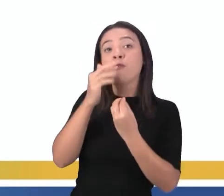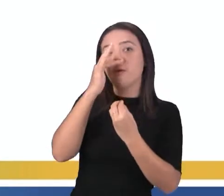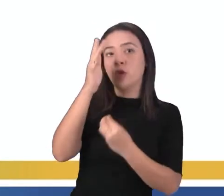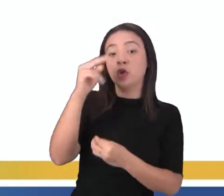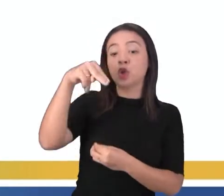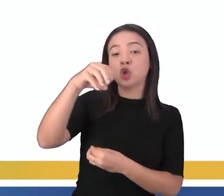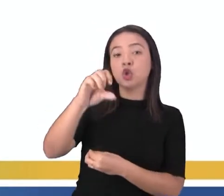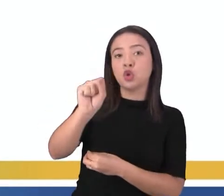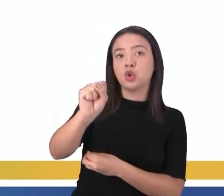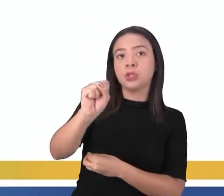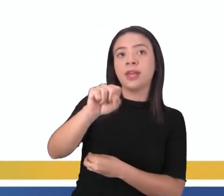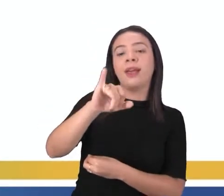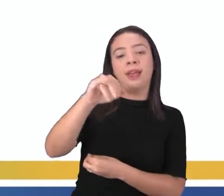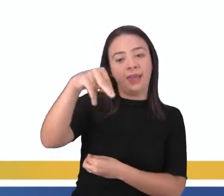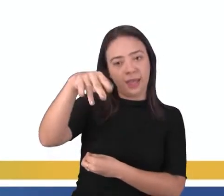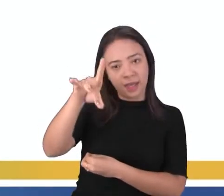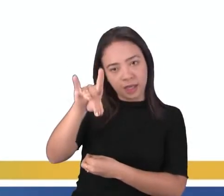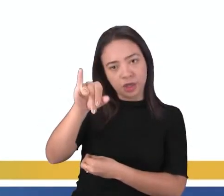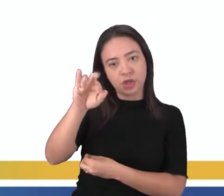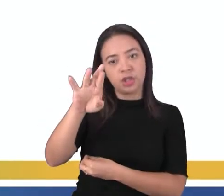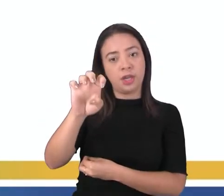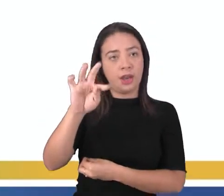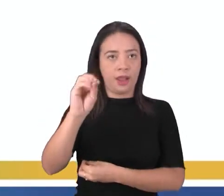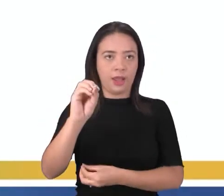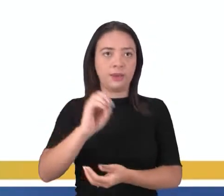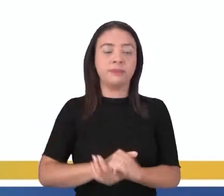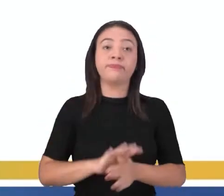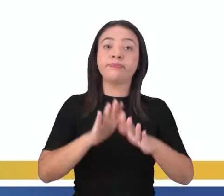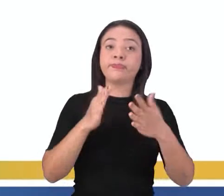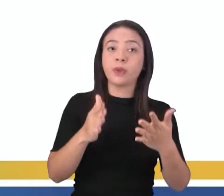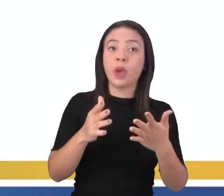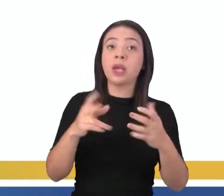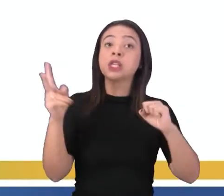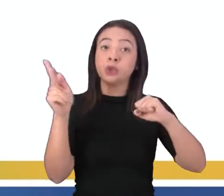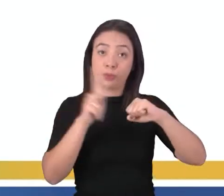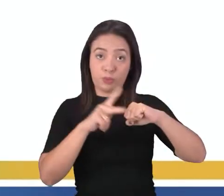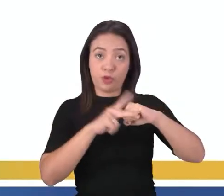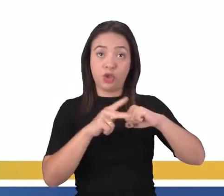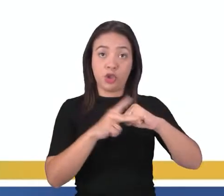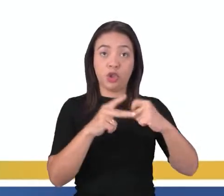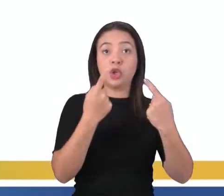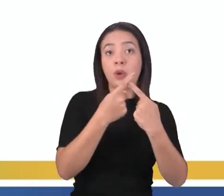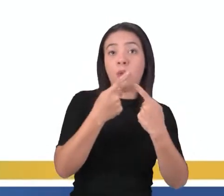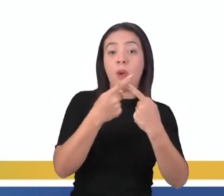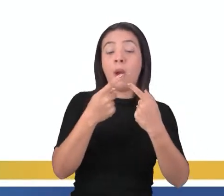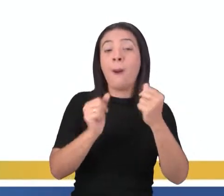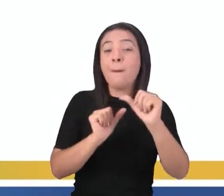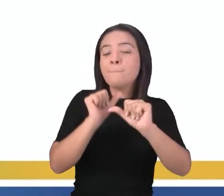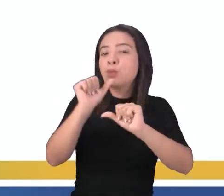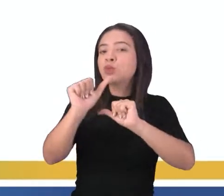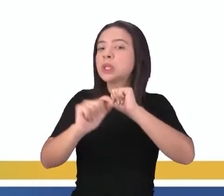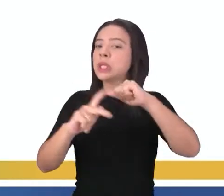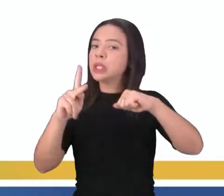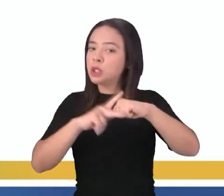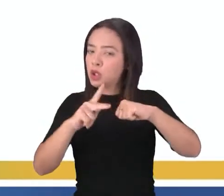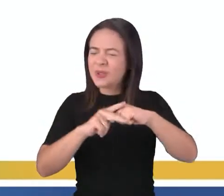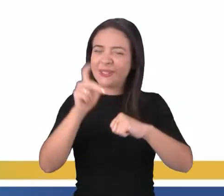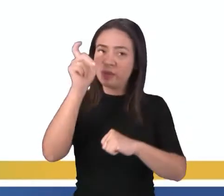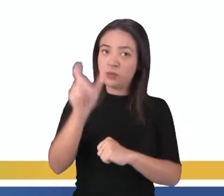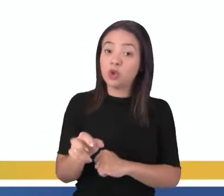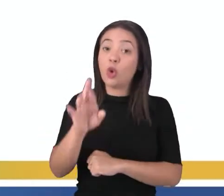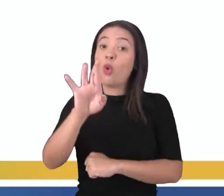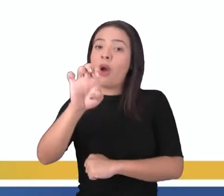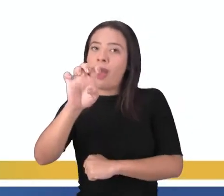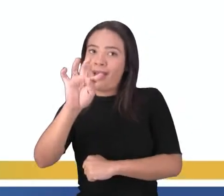indireto. Observação. Em verdade, o pronome oblíquo é uma forma variante do pronome pessoal do caso